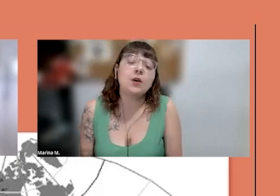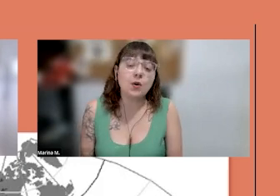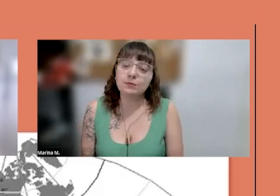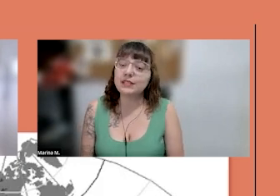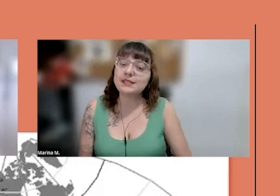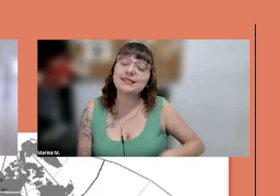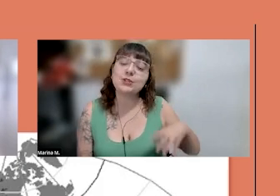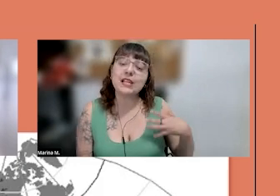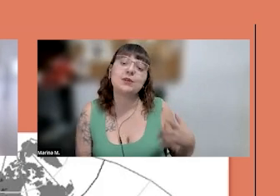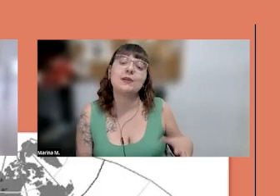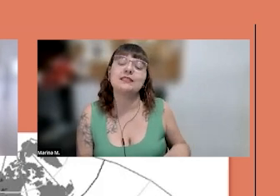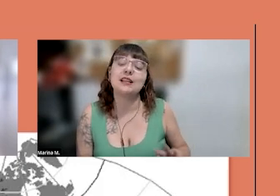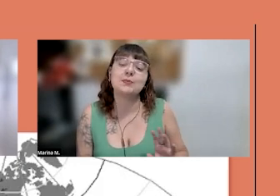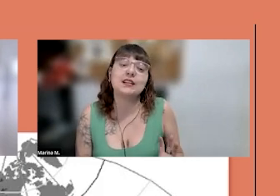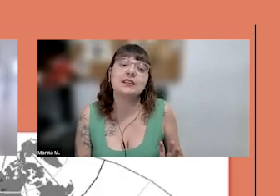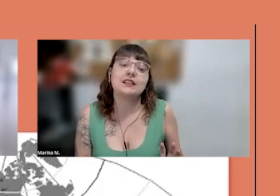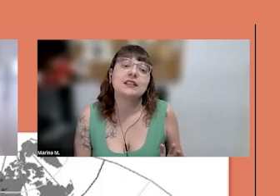Não tem como, não existe